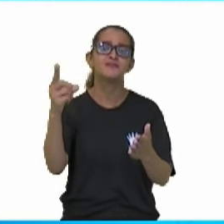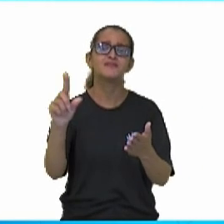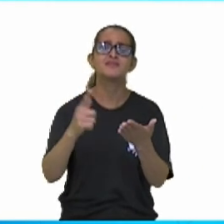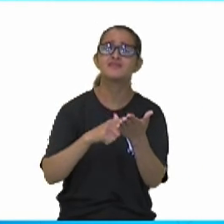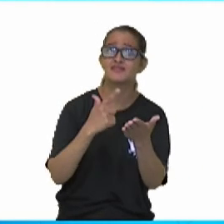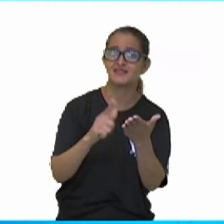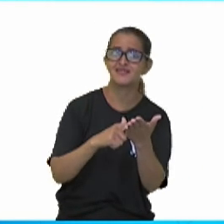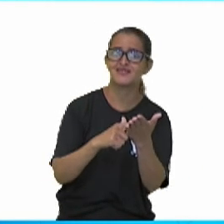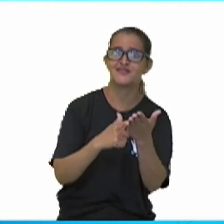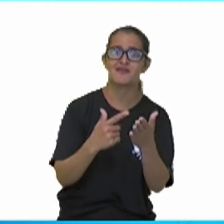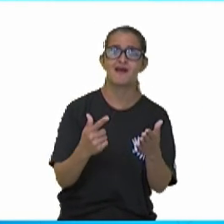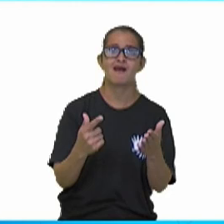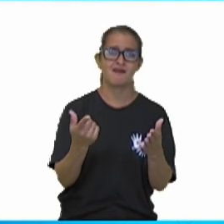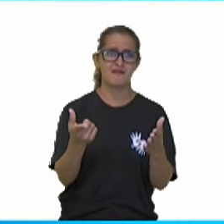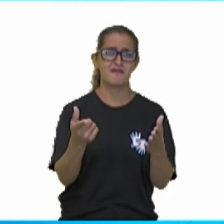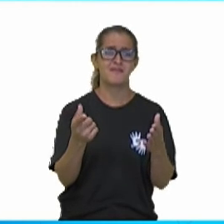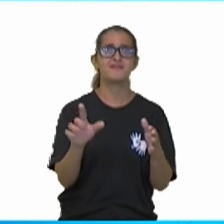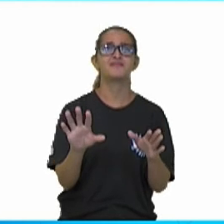meu português.